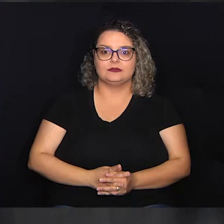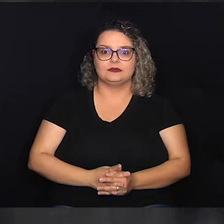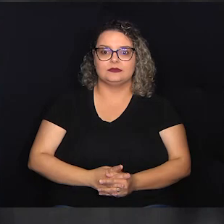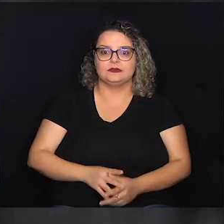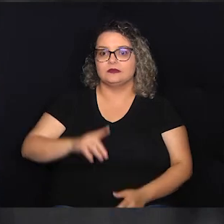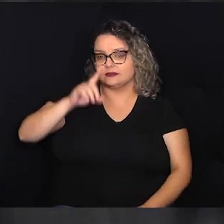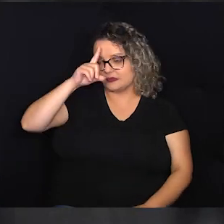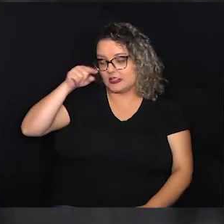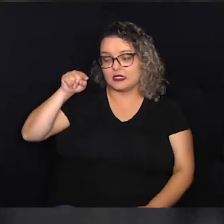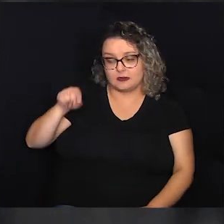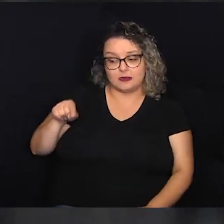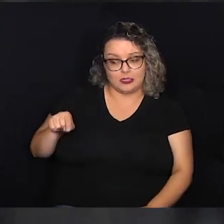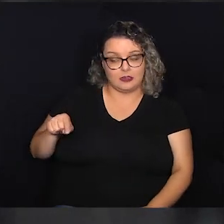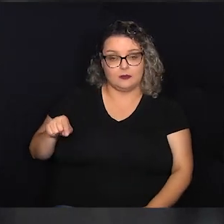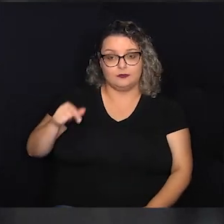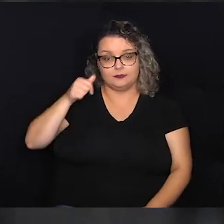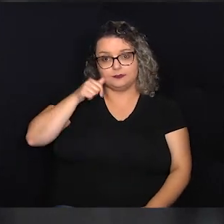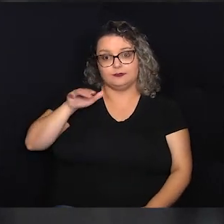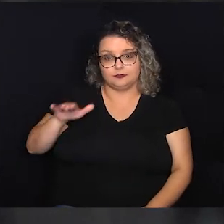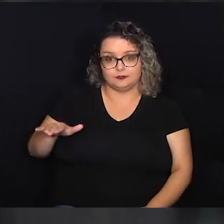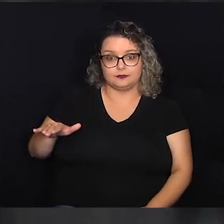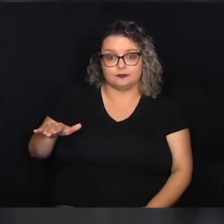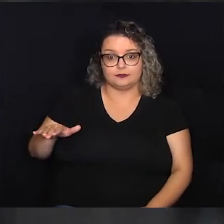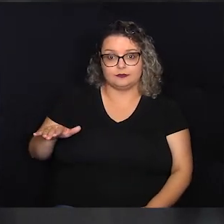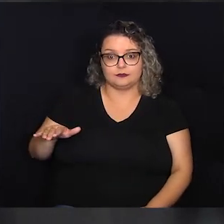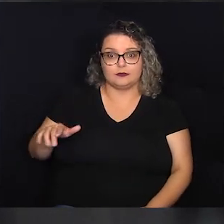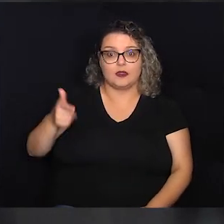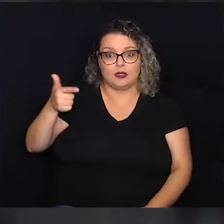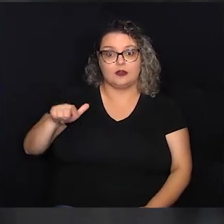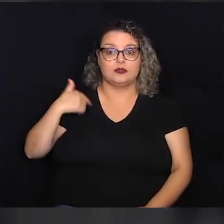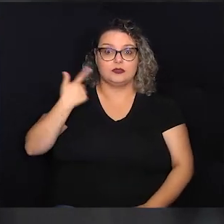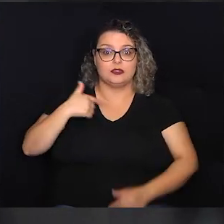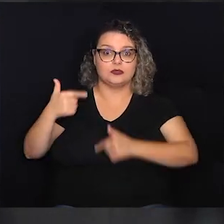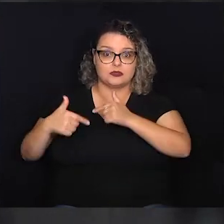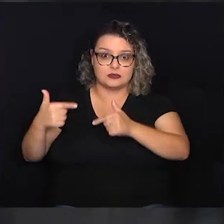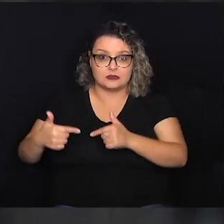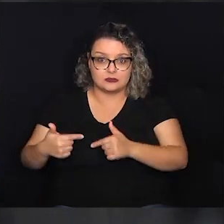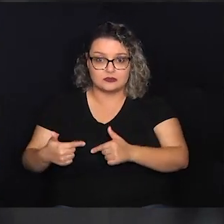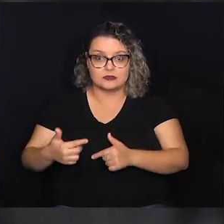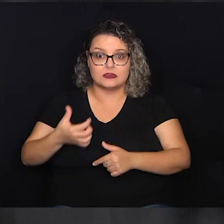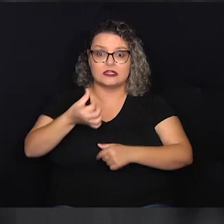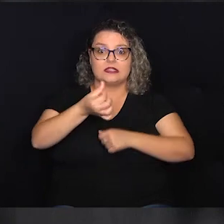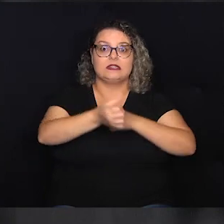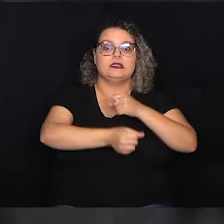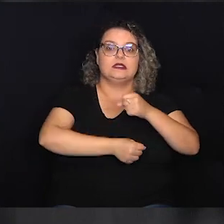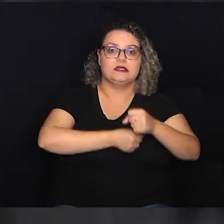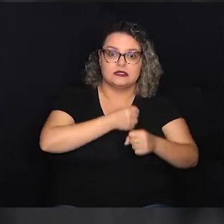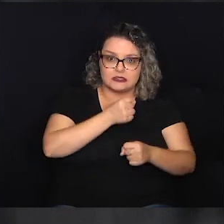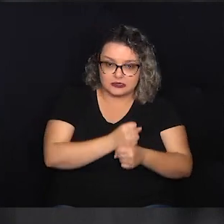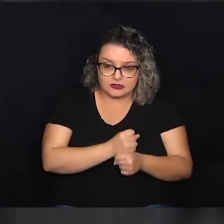deleguei a ela a continuidade do nosso trabalho. 6 anos,